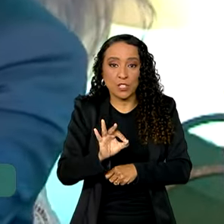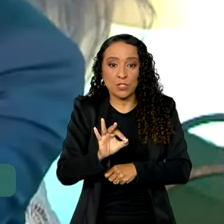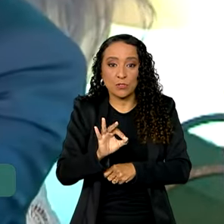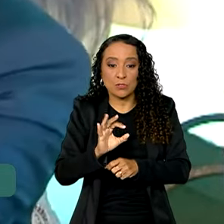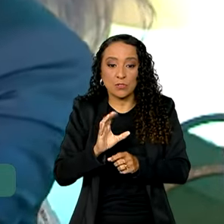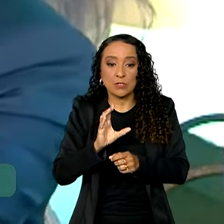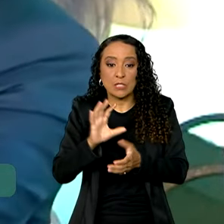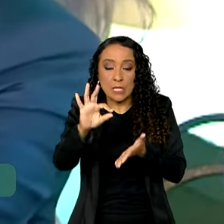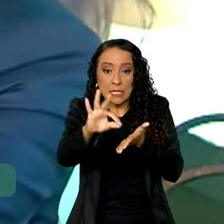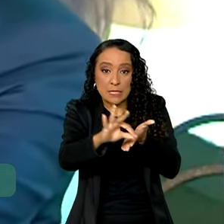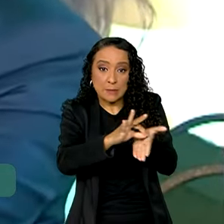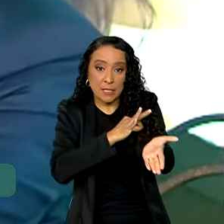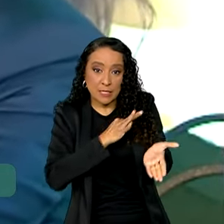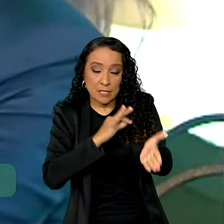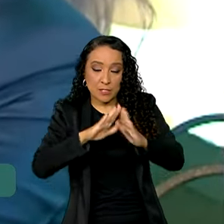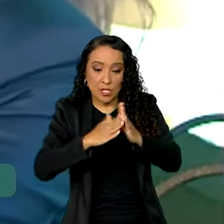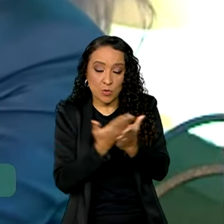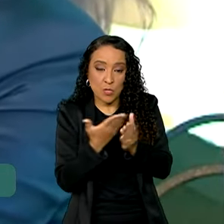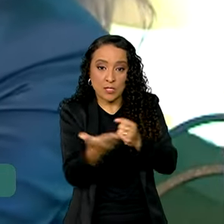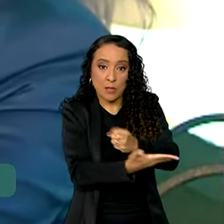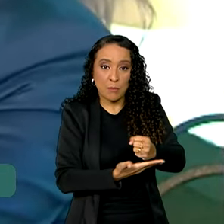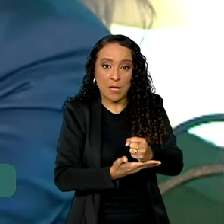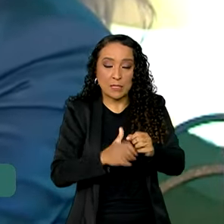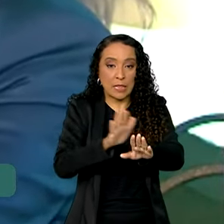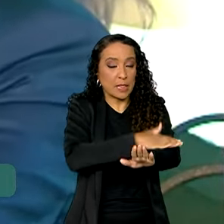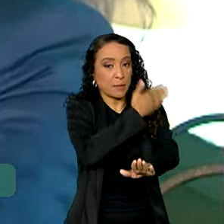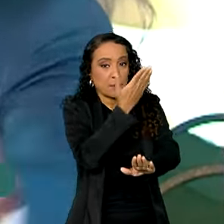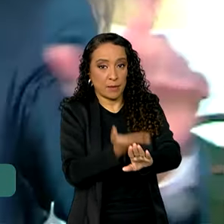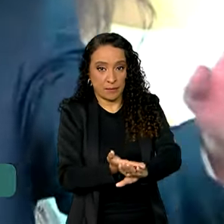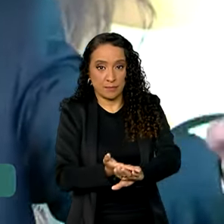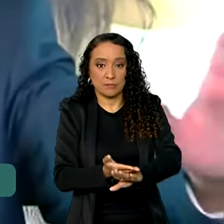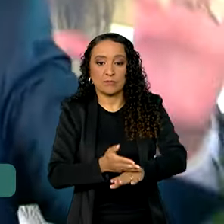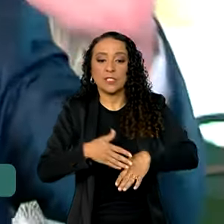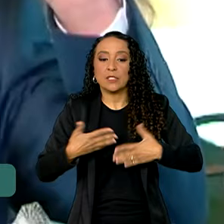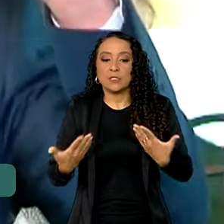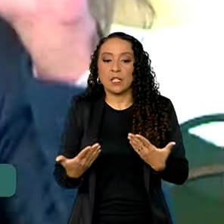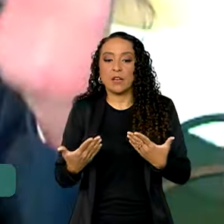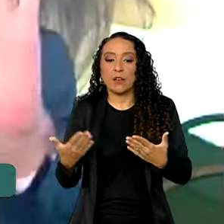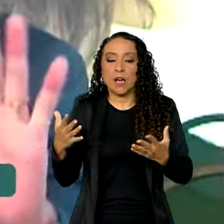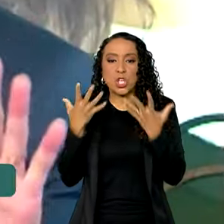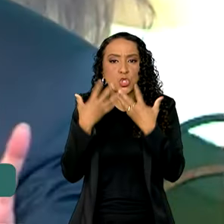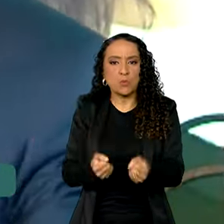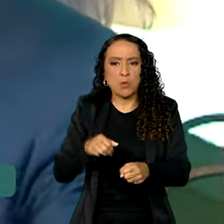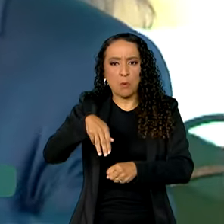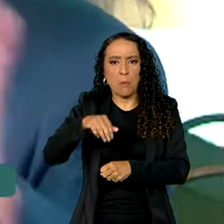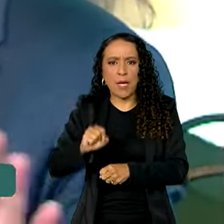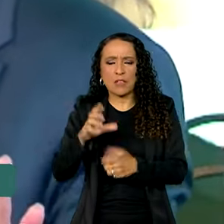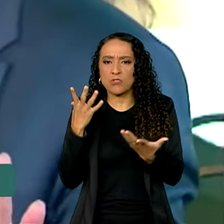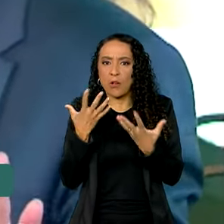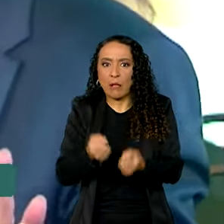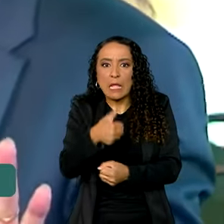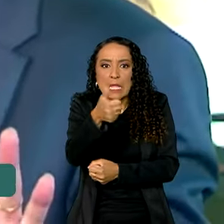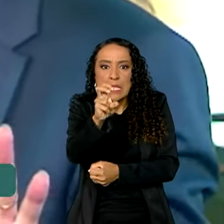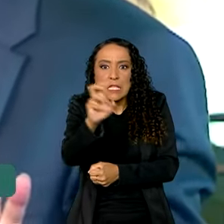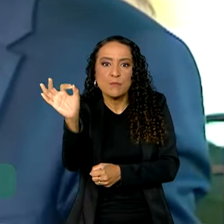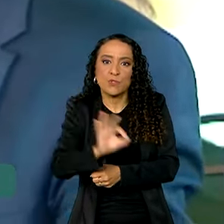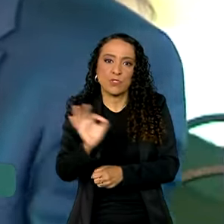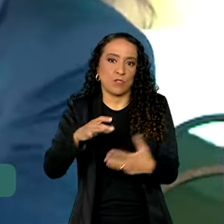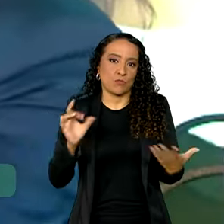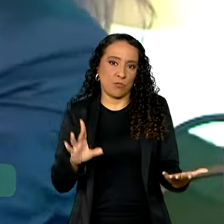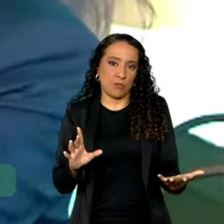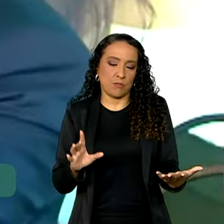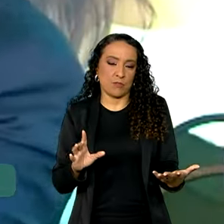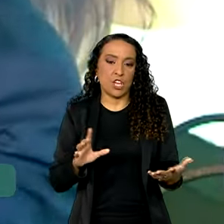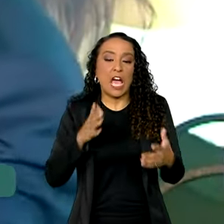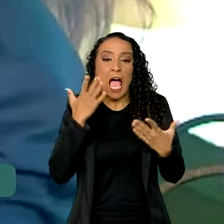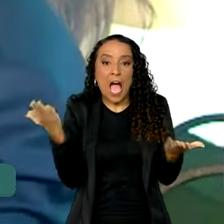suas matrículas da educação básica em tempo integral. Quando nós assumimos o MEC, é apenas 15%, 15%.